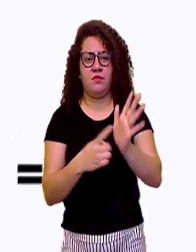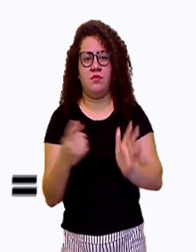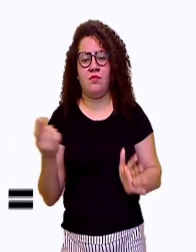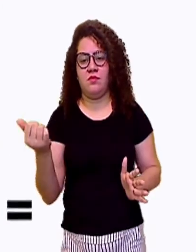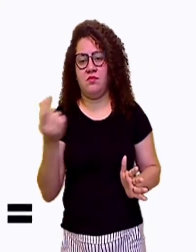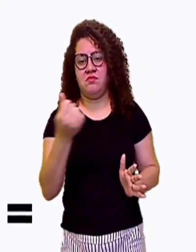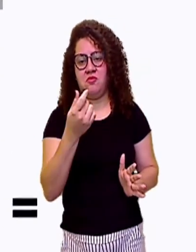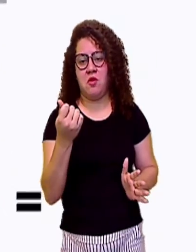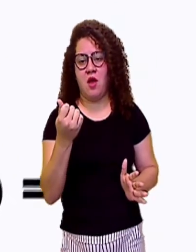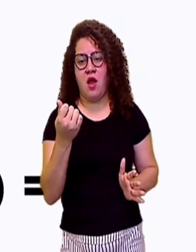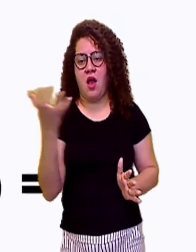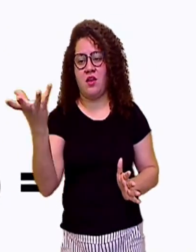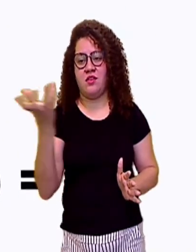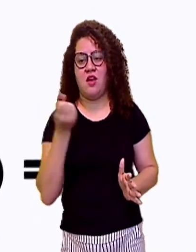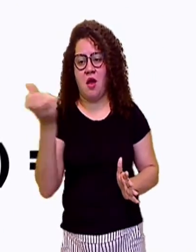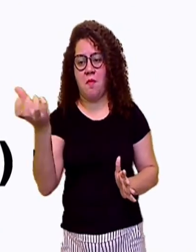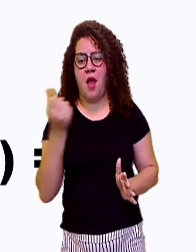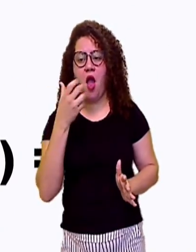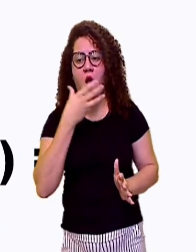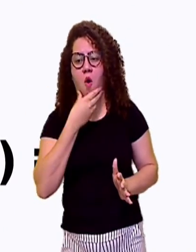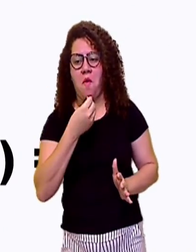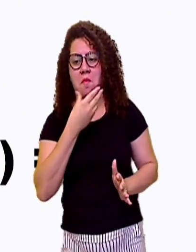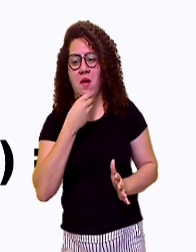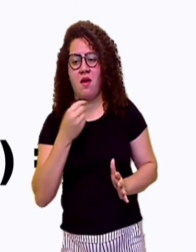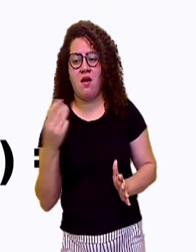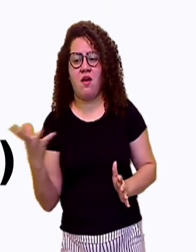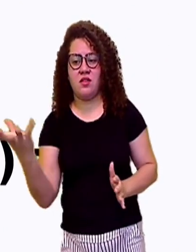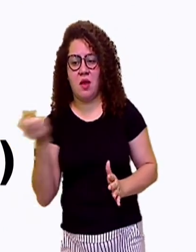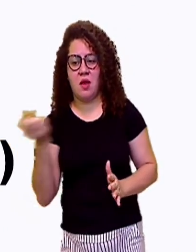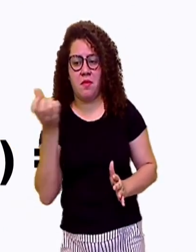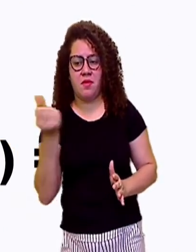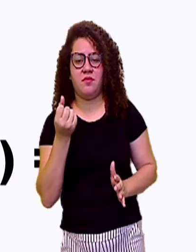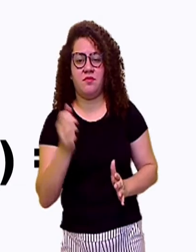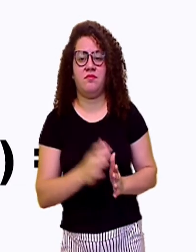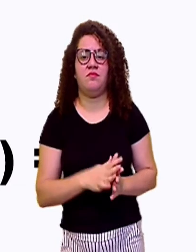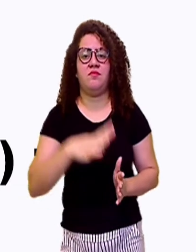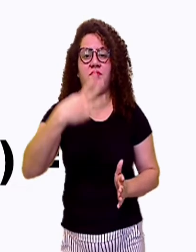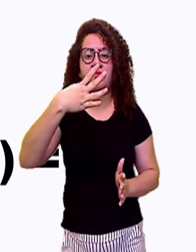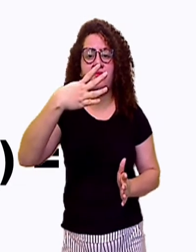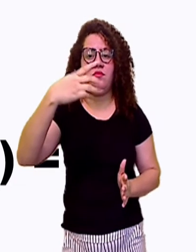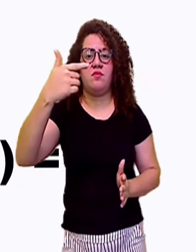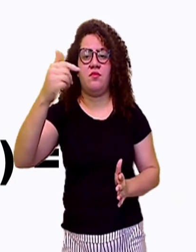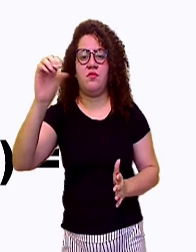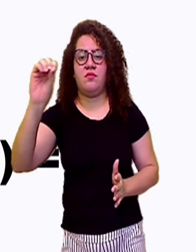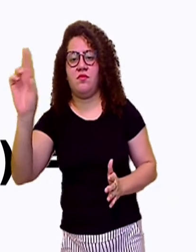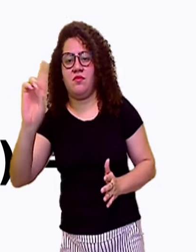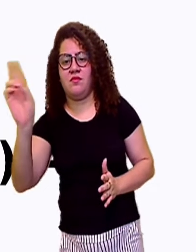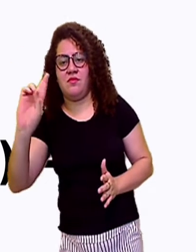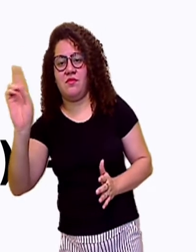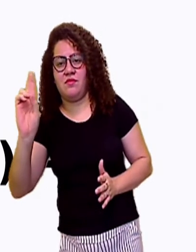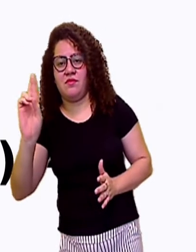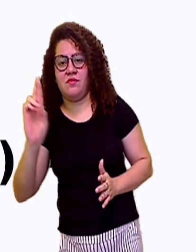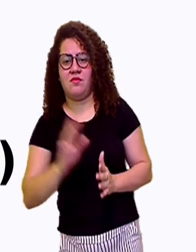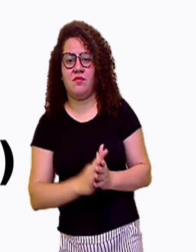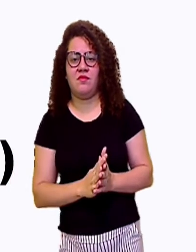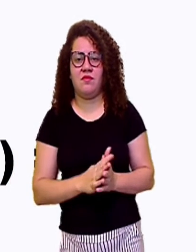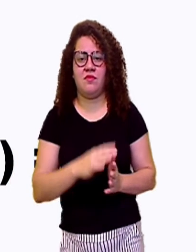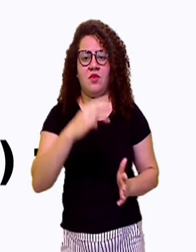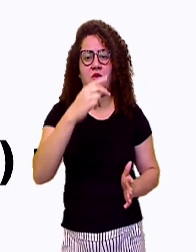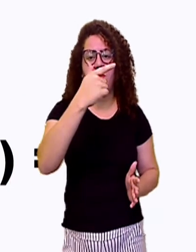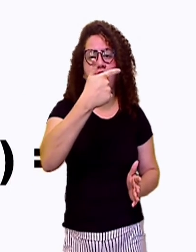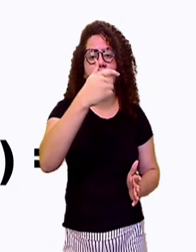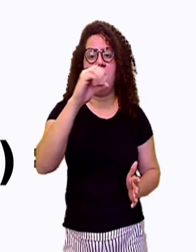mesada, né, que ele recebeu, valor de R$ 420. Então, olha, 200 mais